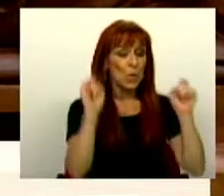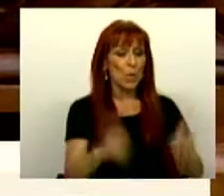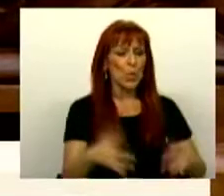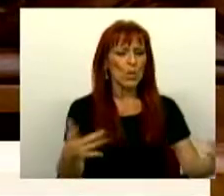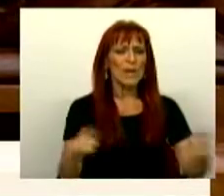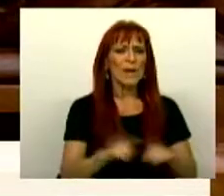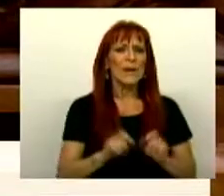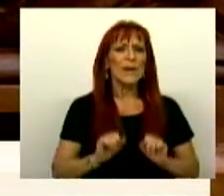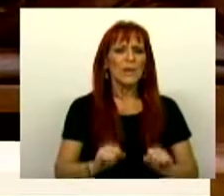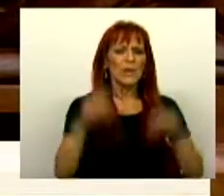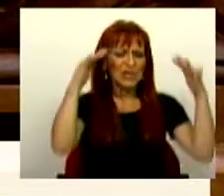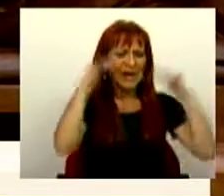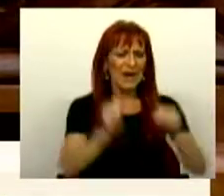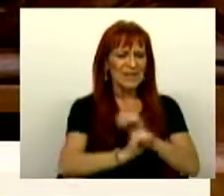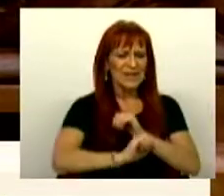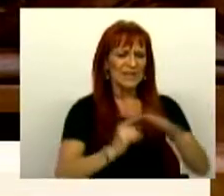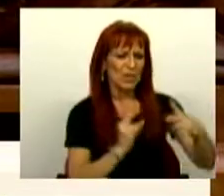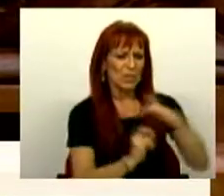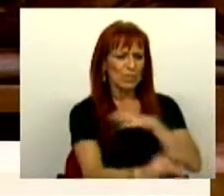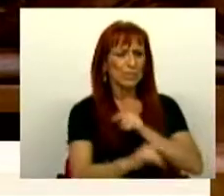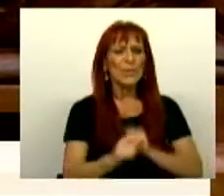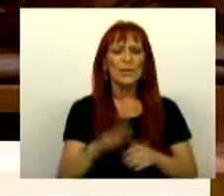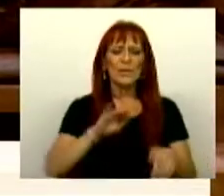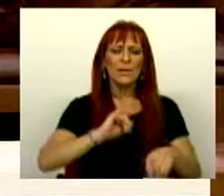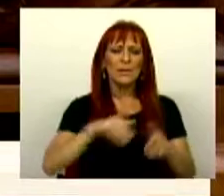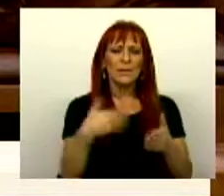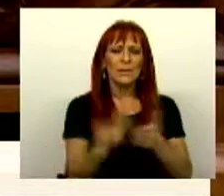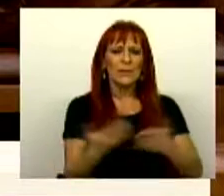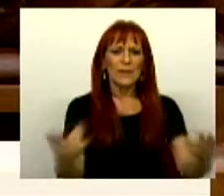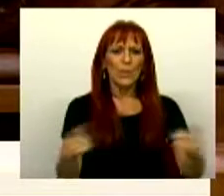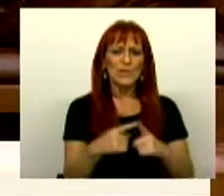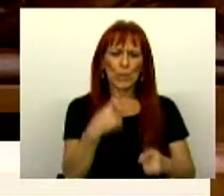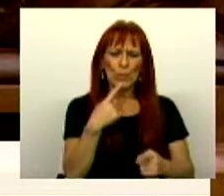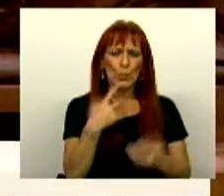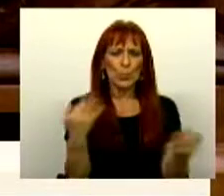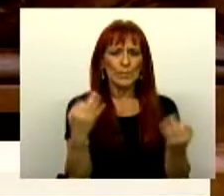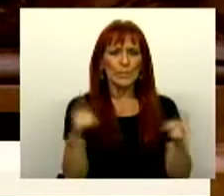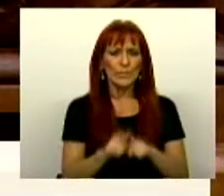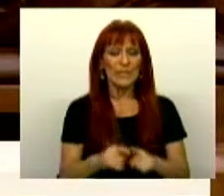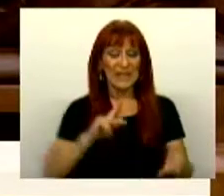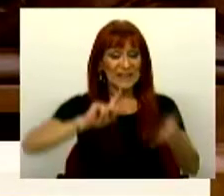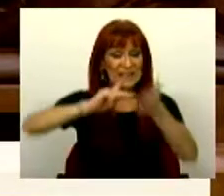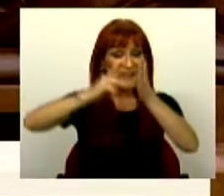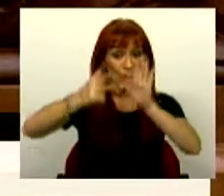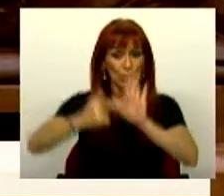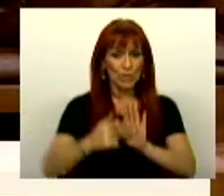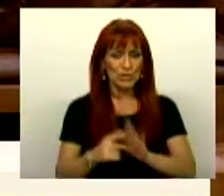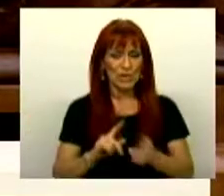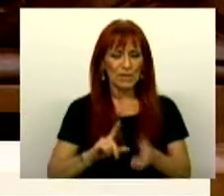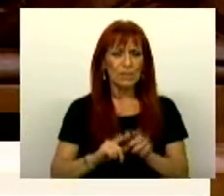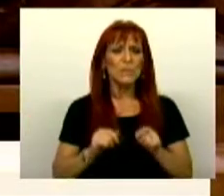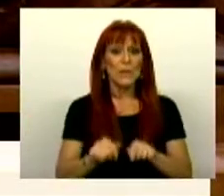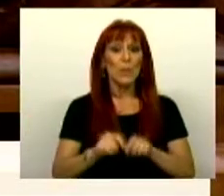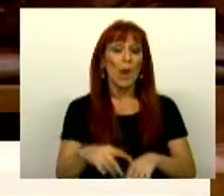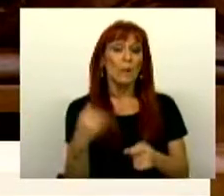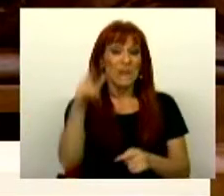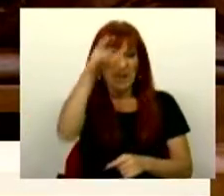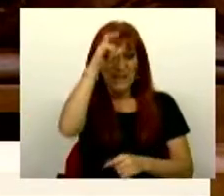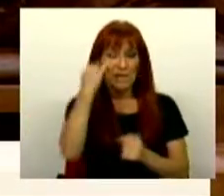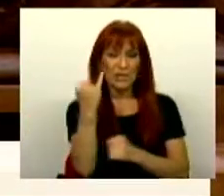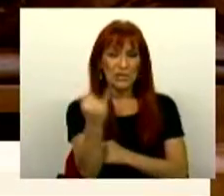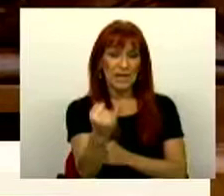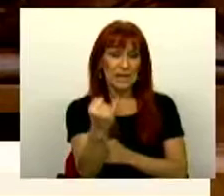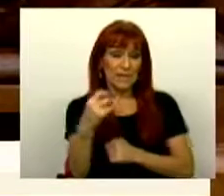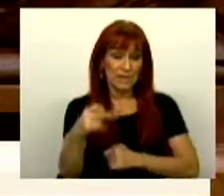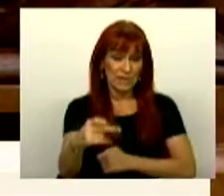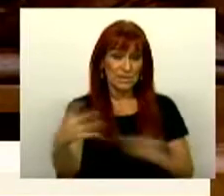para guerra antissubmarina, privilegiando a utilização intensiva de tecnologia e inteligência artificial.